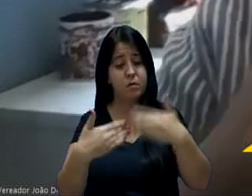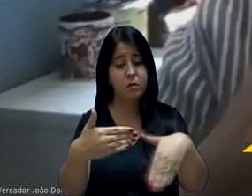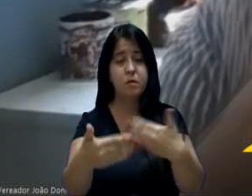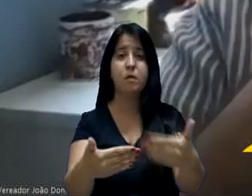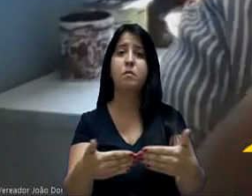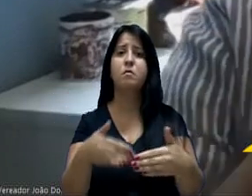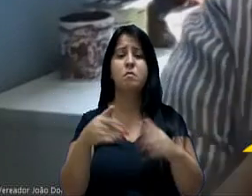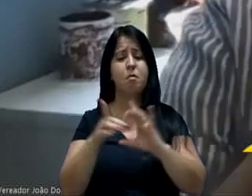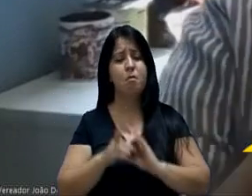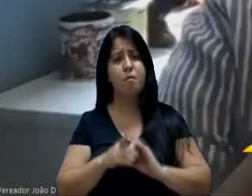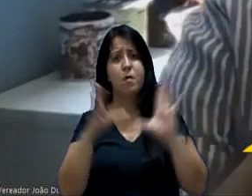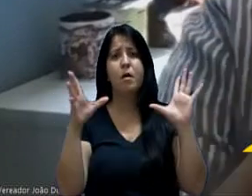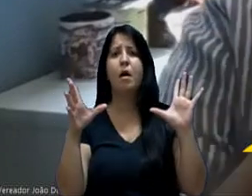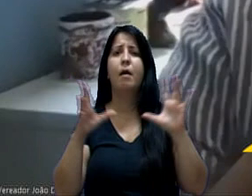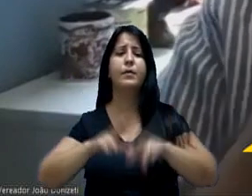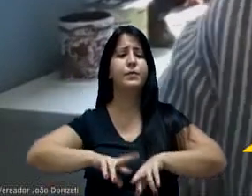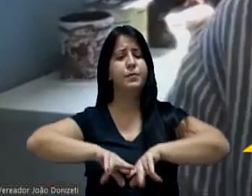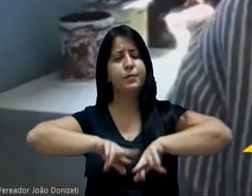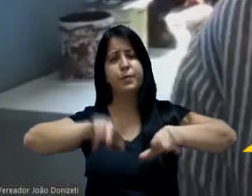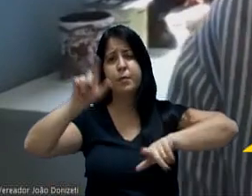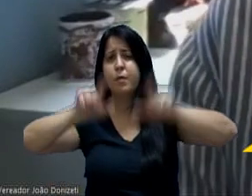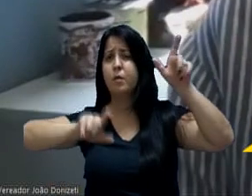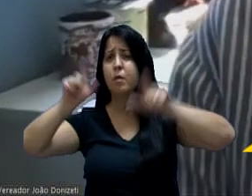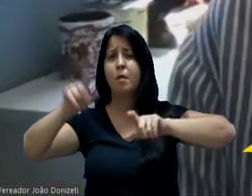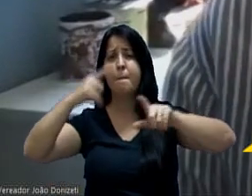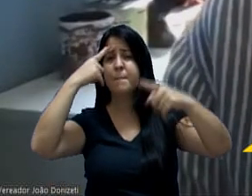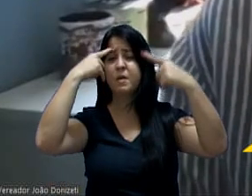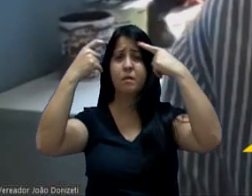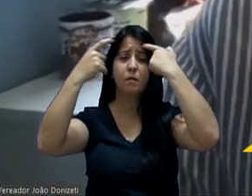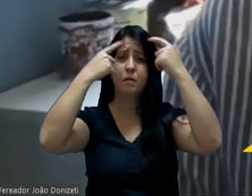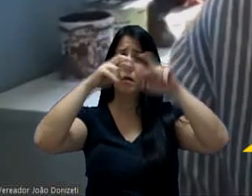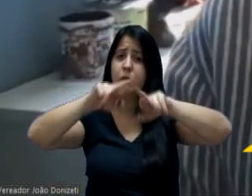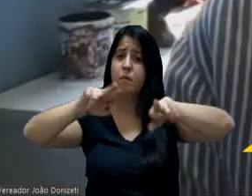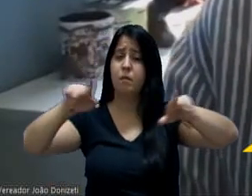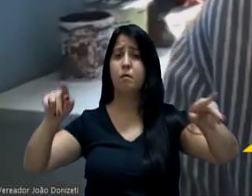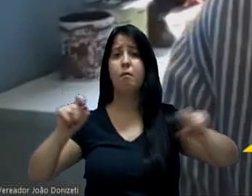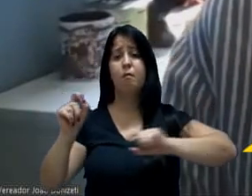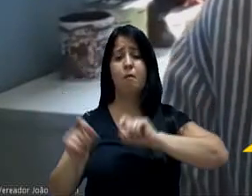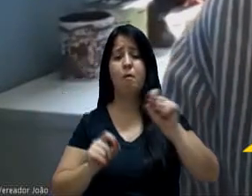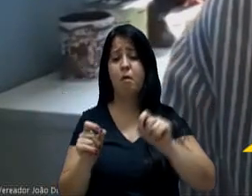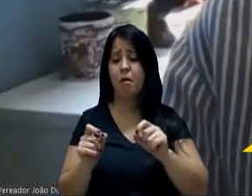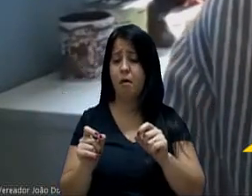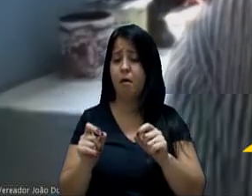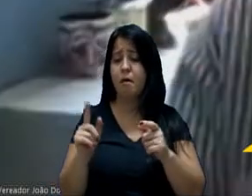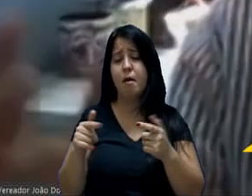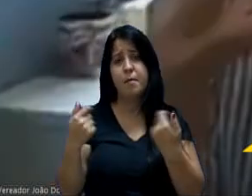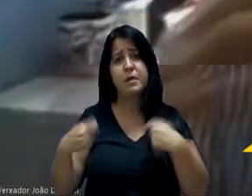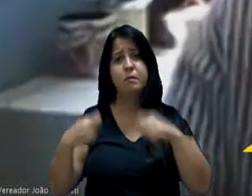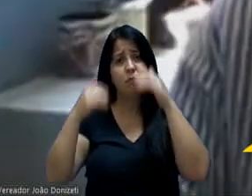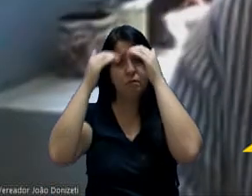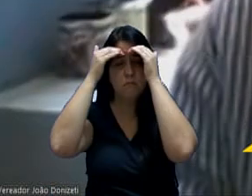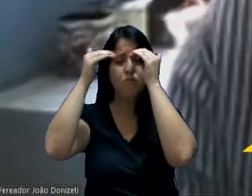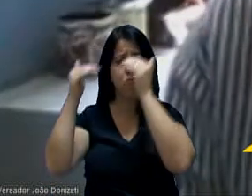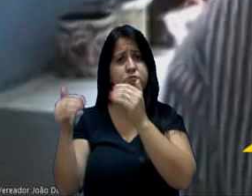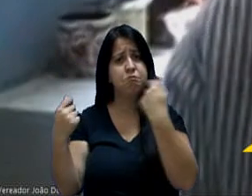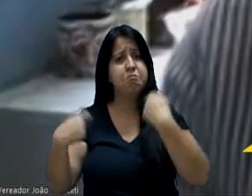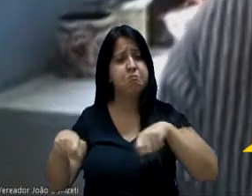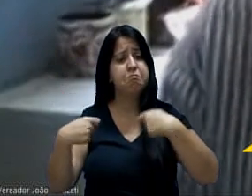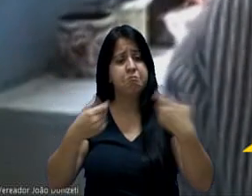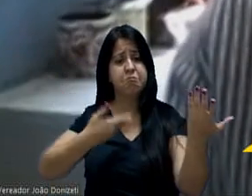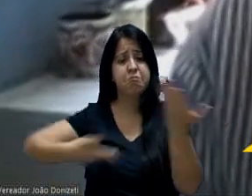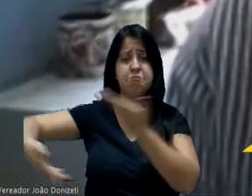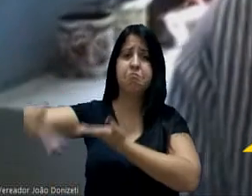tantas, né, com tantas pessoas pensando de maneira diferente, é essa atitude salutar e respeitosa que nós temos que ter entre